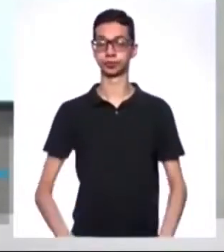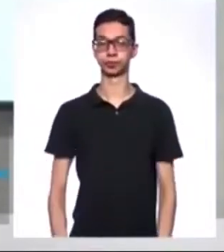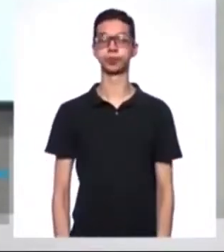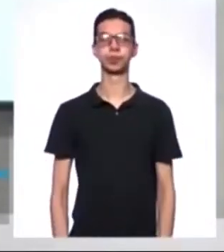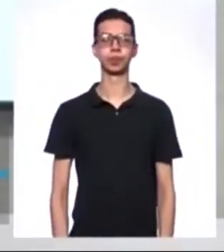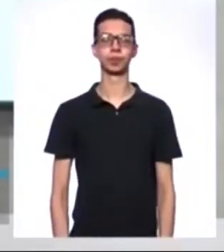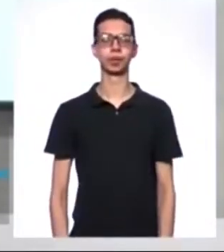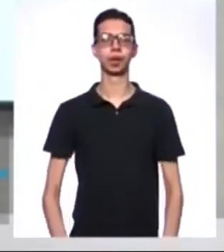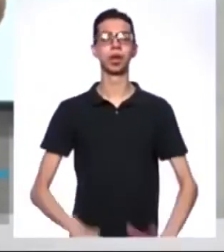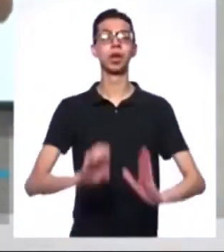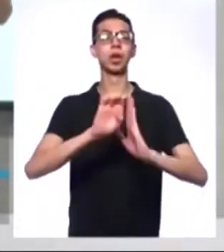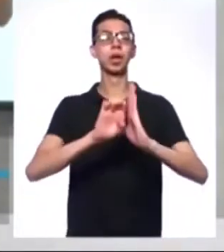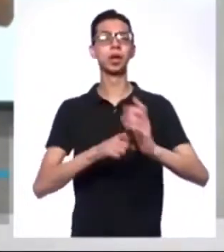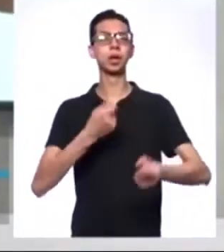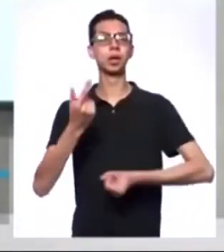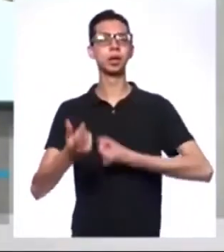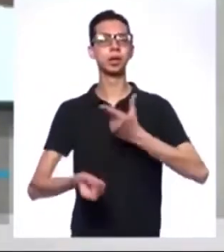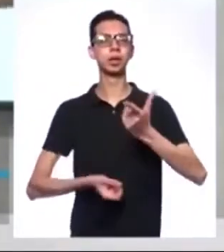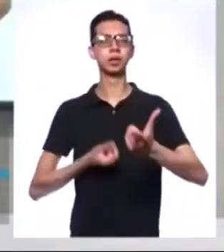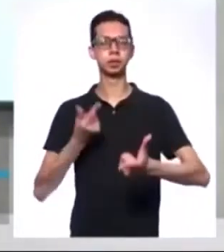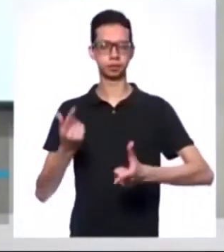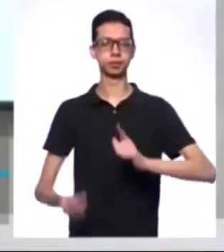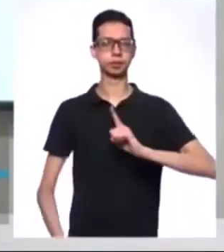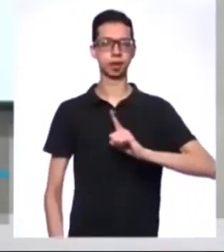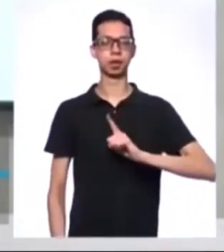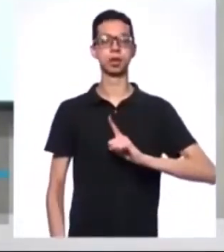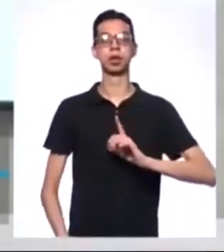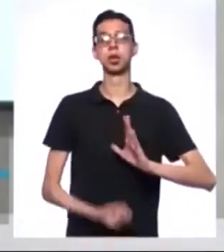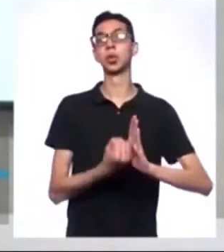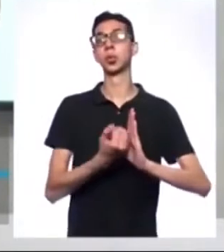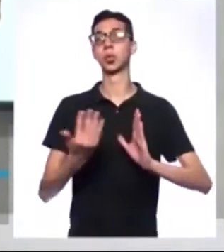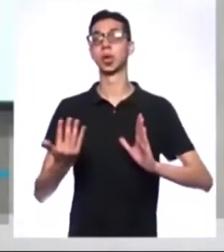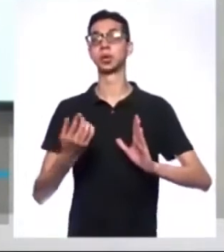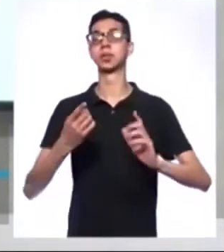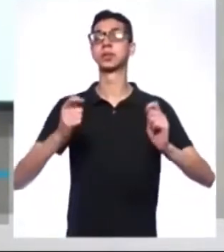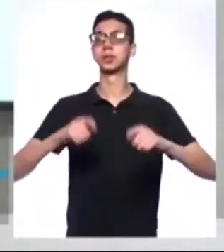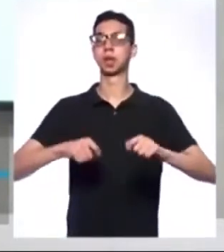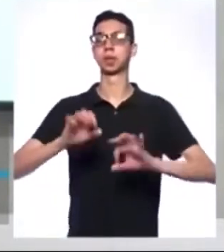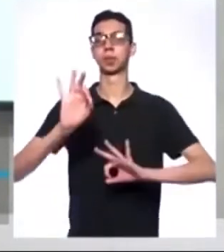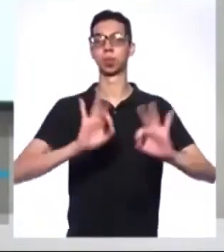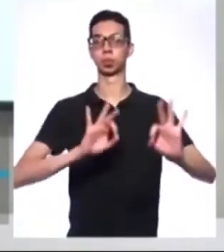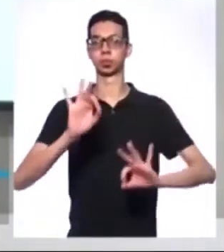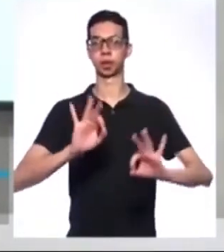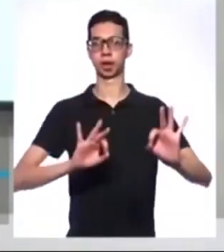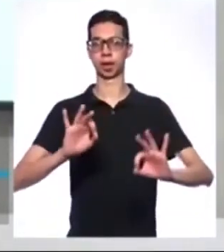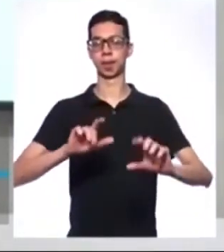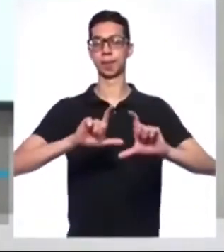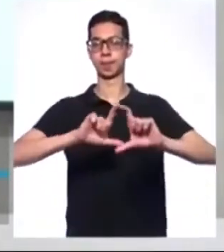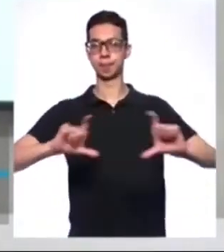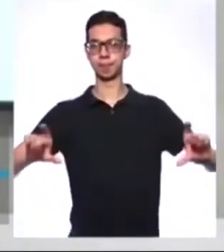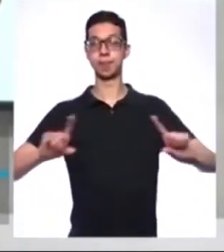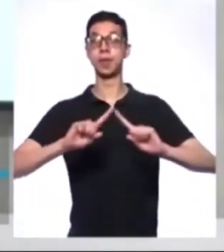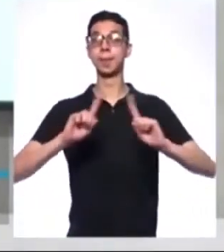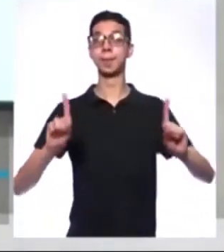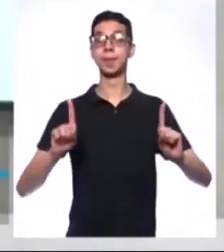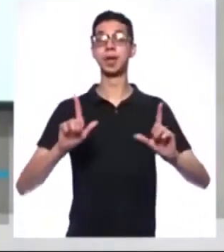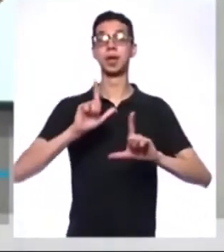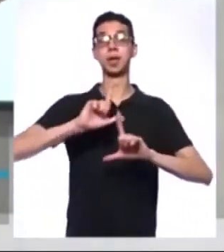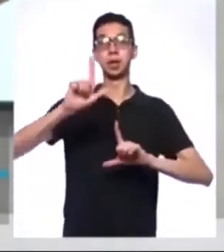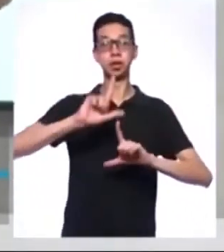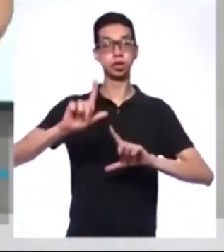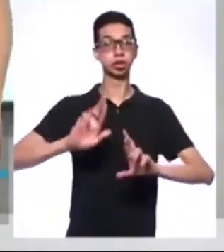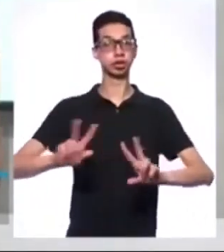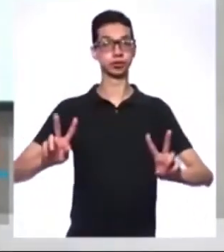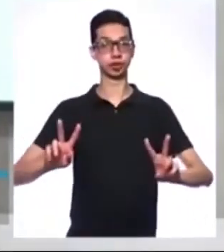tem exercício que fala assim ó é quantas placas você pode montar só que como letras distintas quer